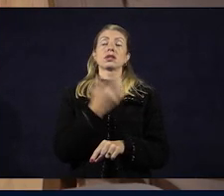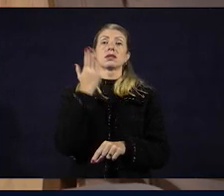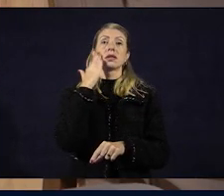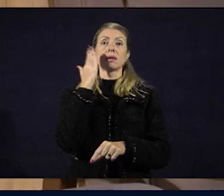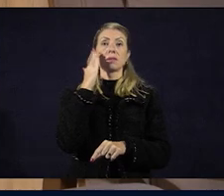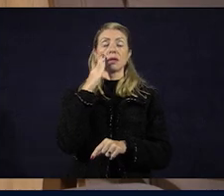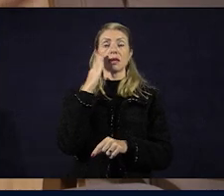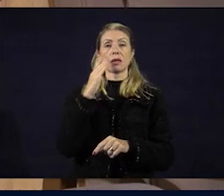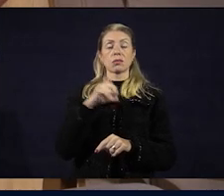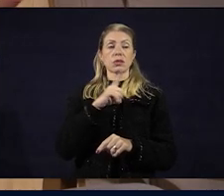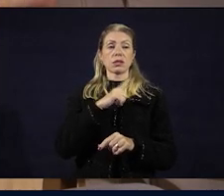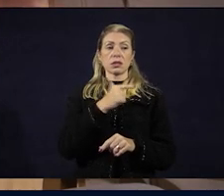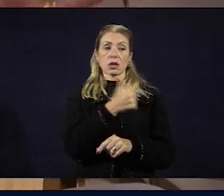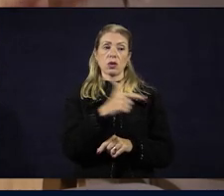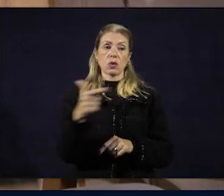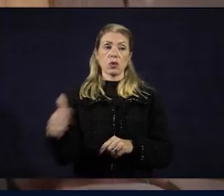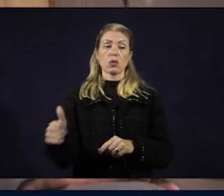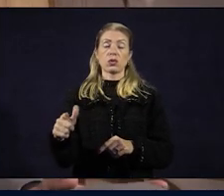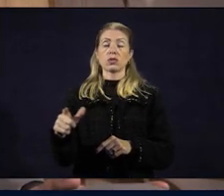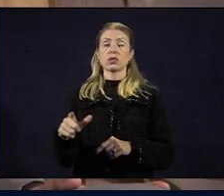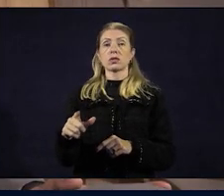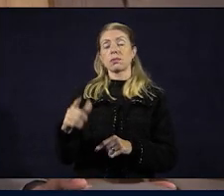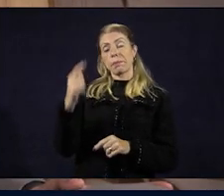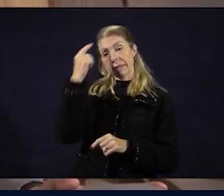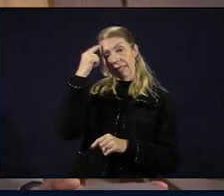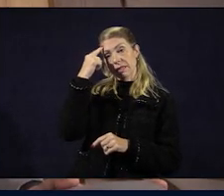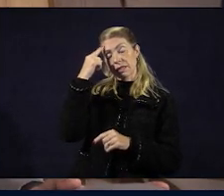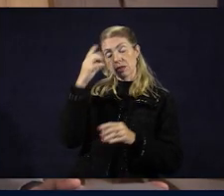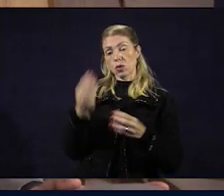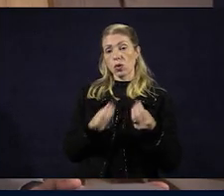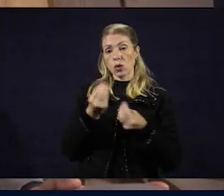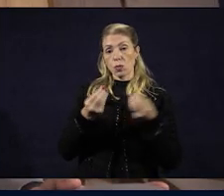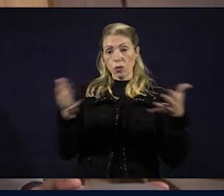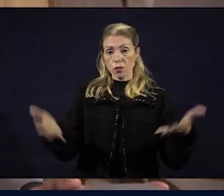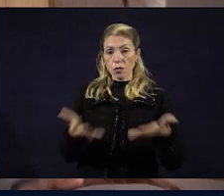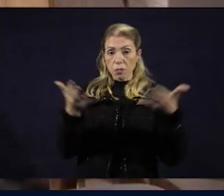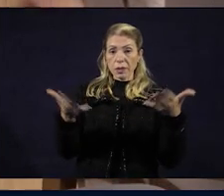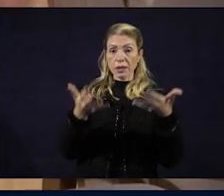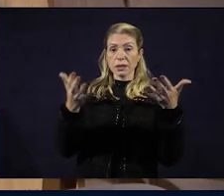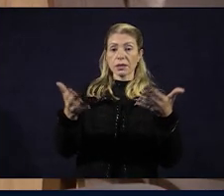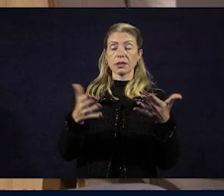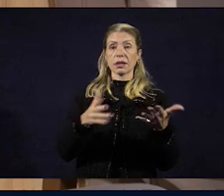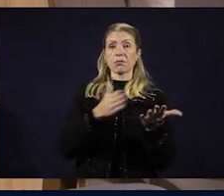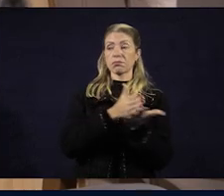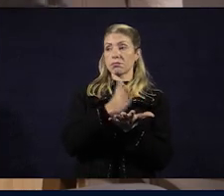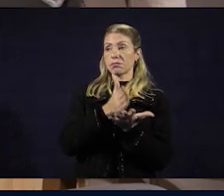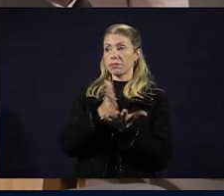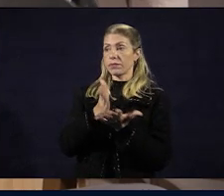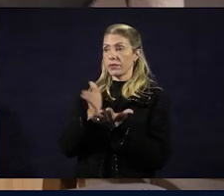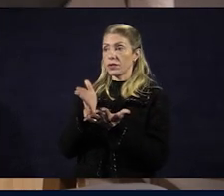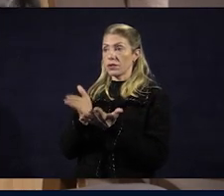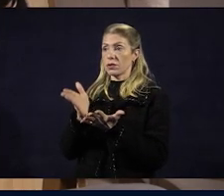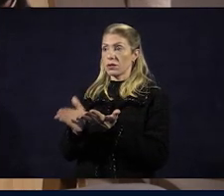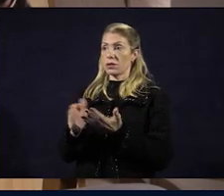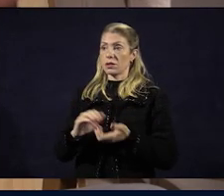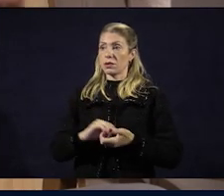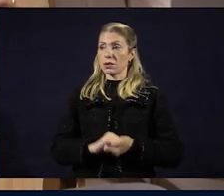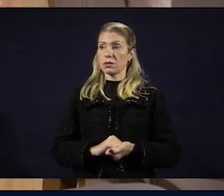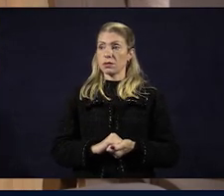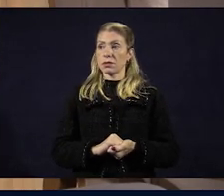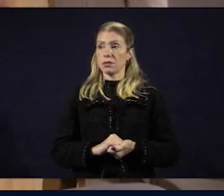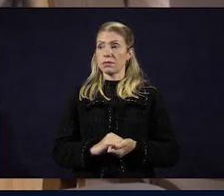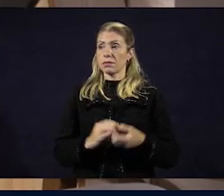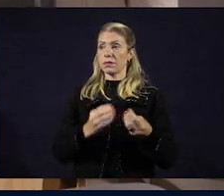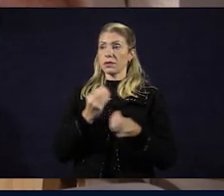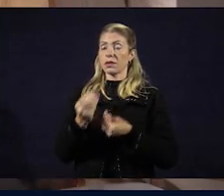parte do Orçamento Geral da União, é procurar, então, fomentar esses outros eixos acima ali do Meridiano 16, produção